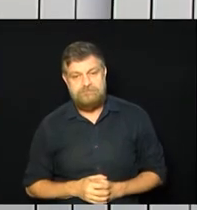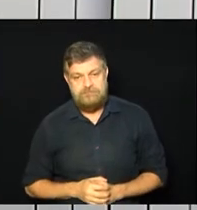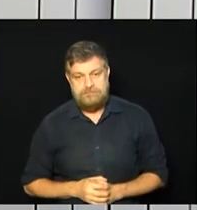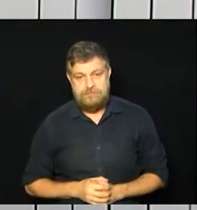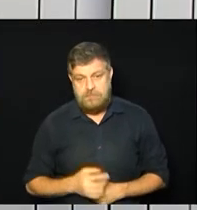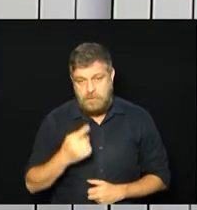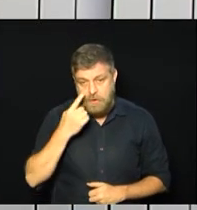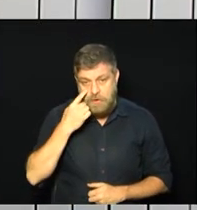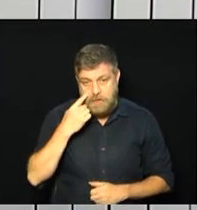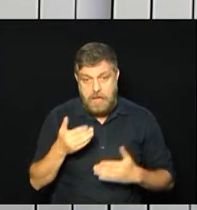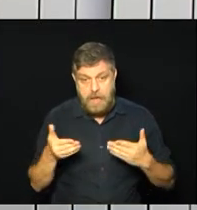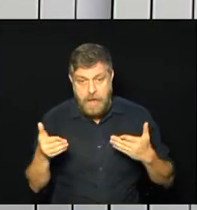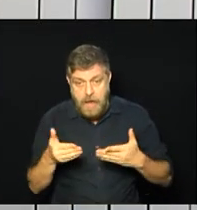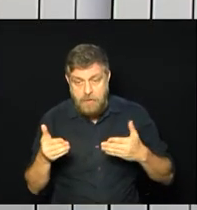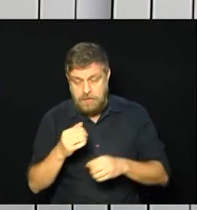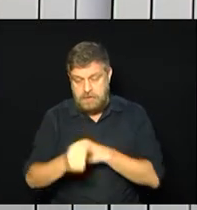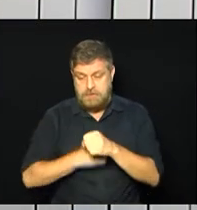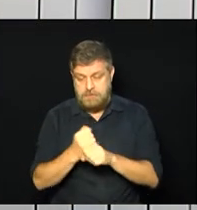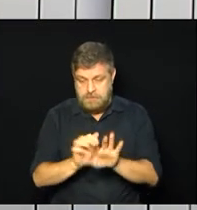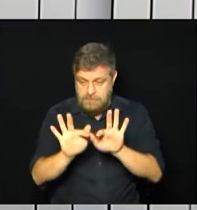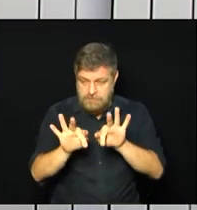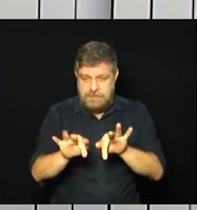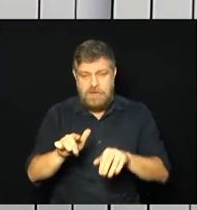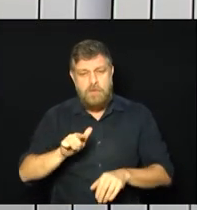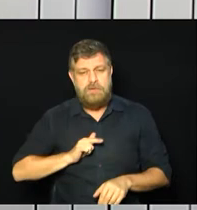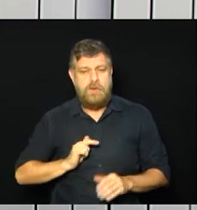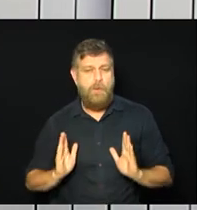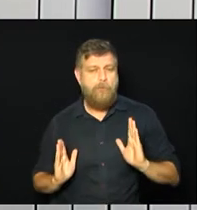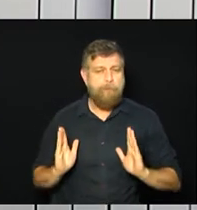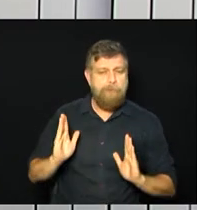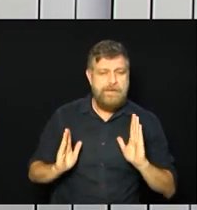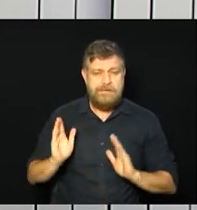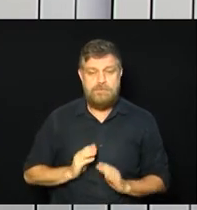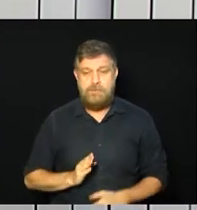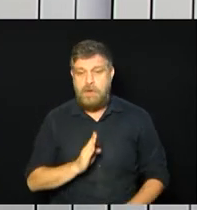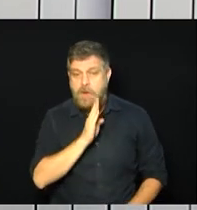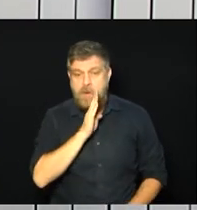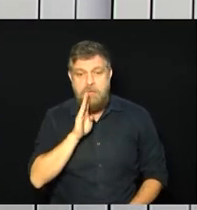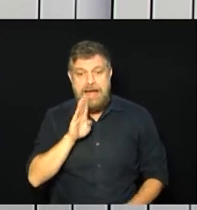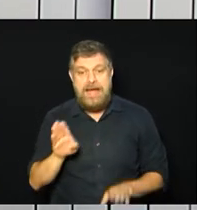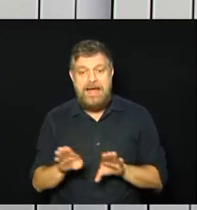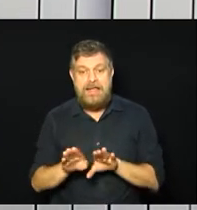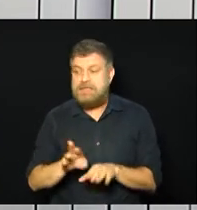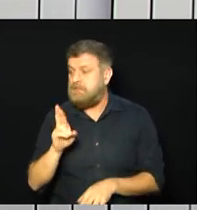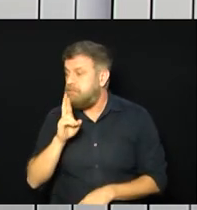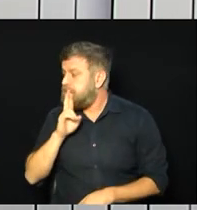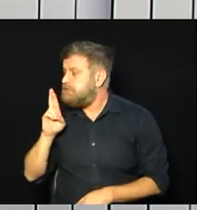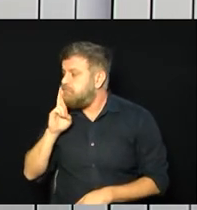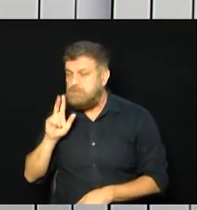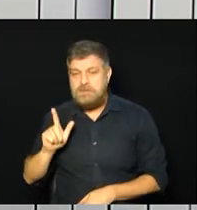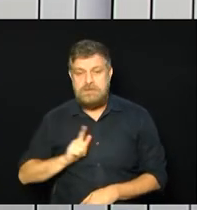E olha só, agora no fim do ano costuma ser uma época em que os bares e restaurantes ficam